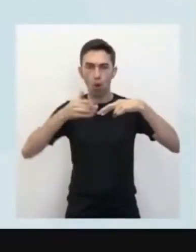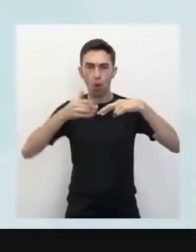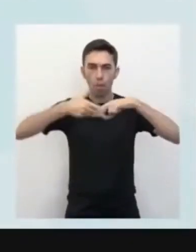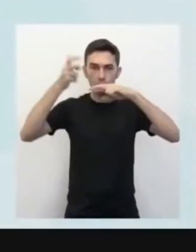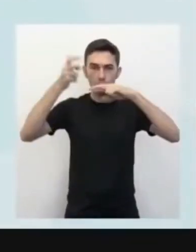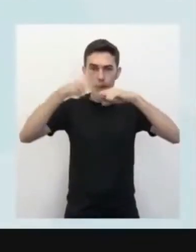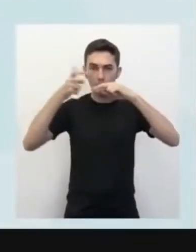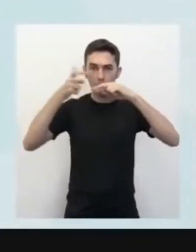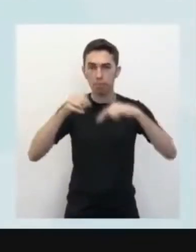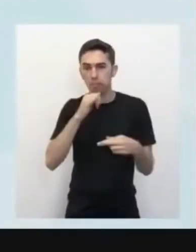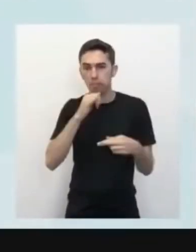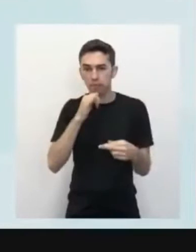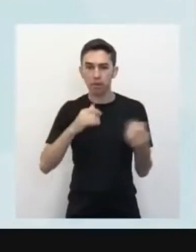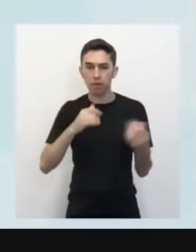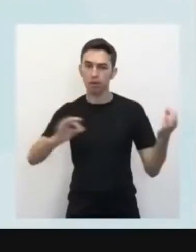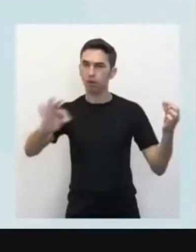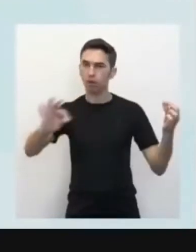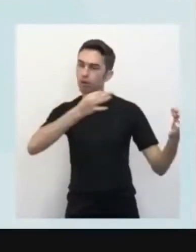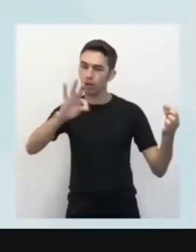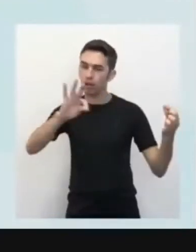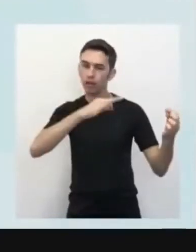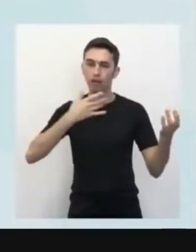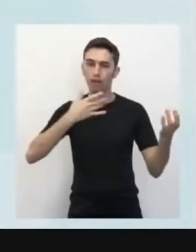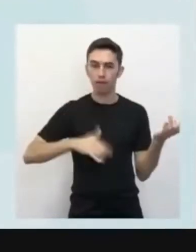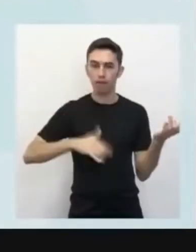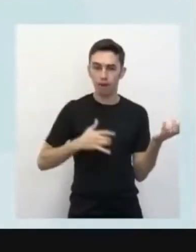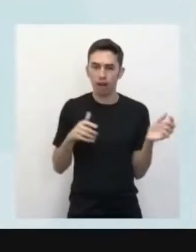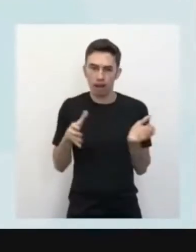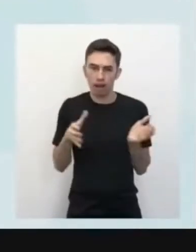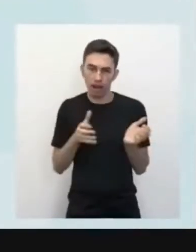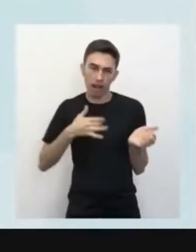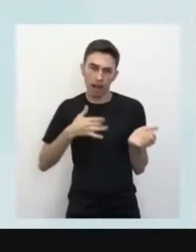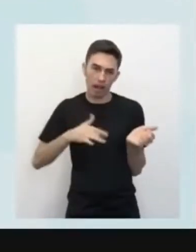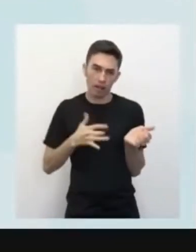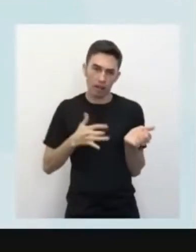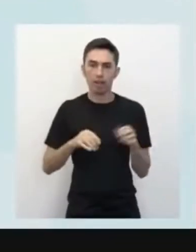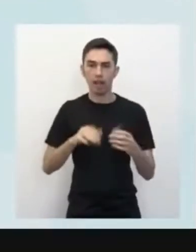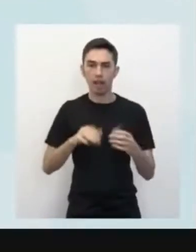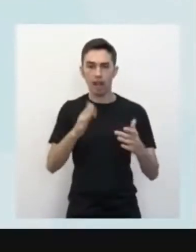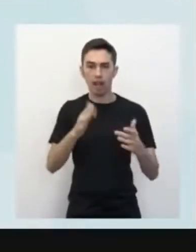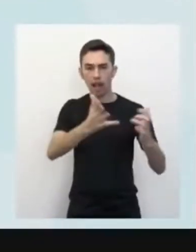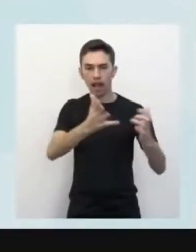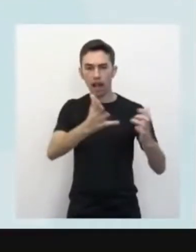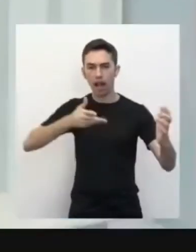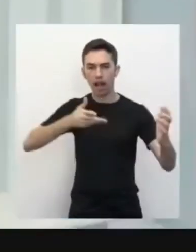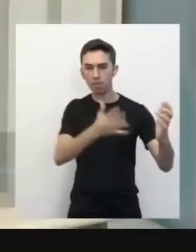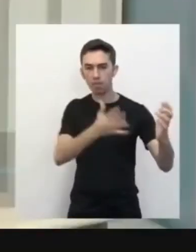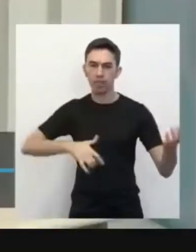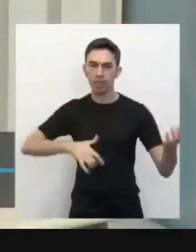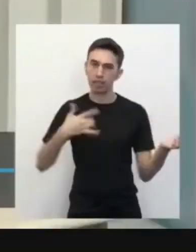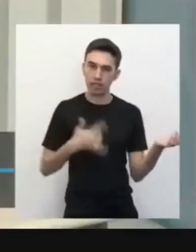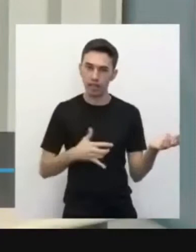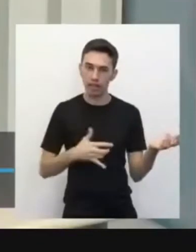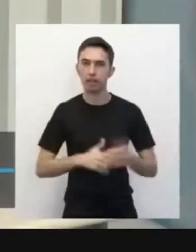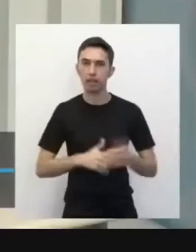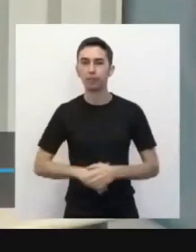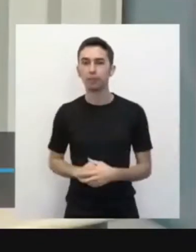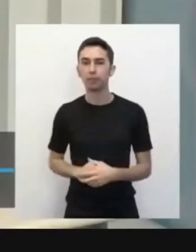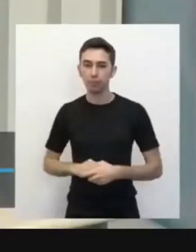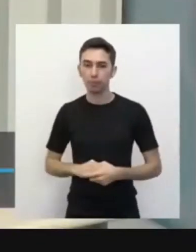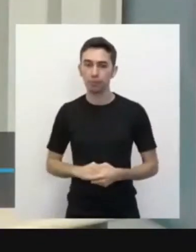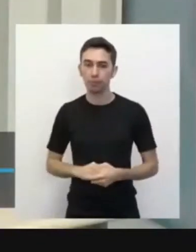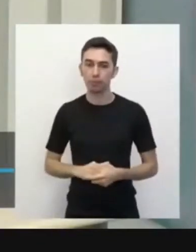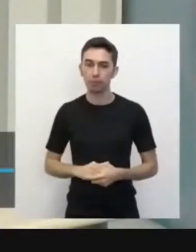Exemplos: violino, violão, cavaquinho, harpa, guitarra e contrabaixo. E depois, se eu esqueci de algum, o professor me